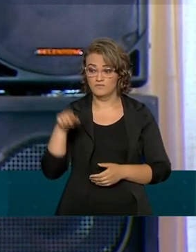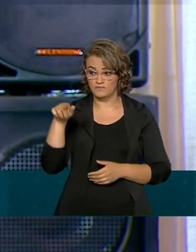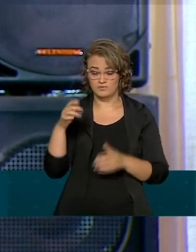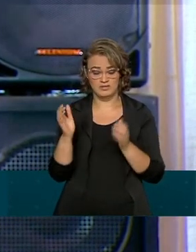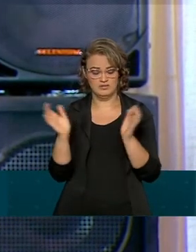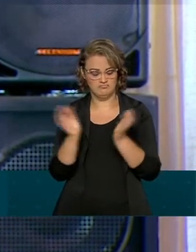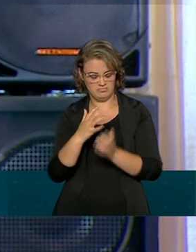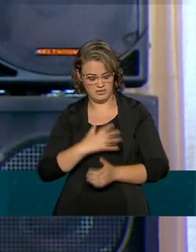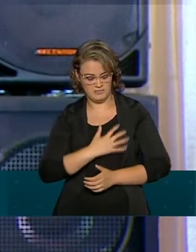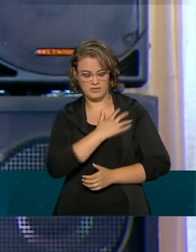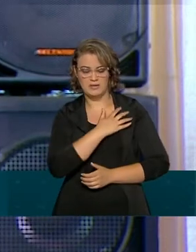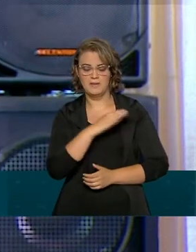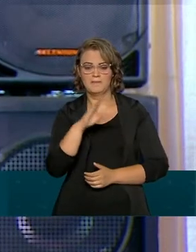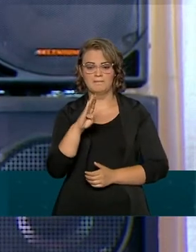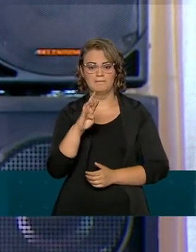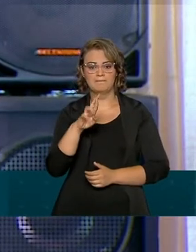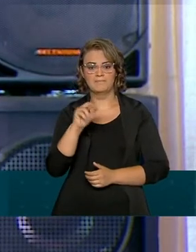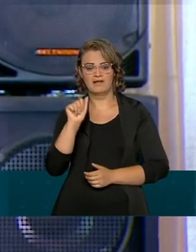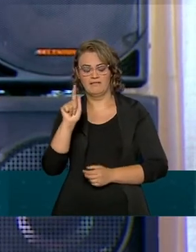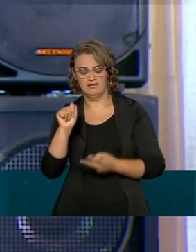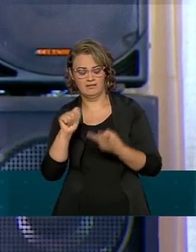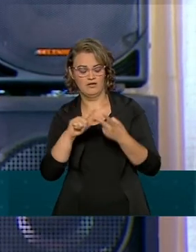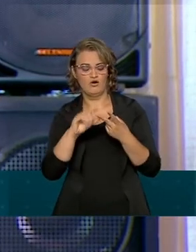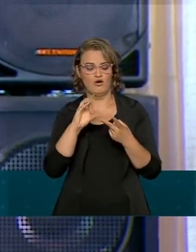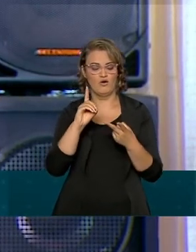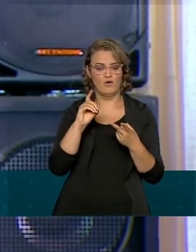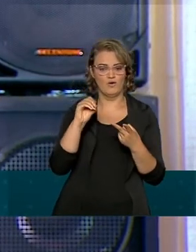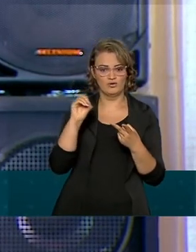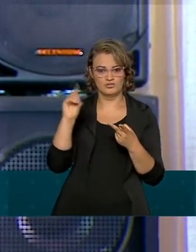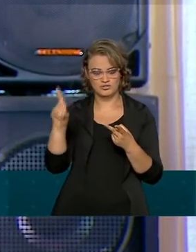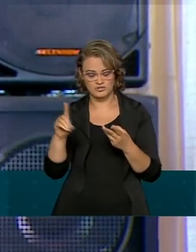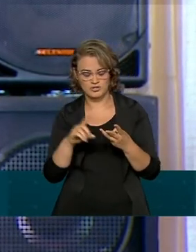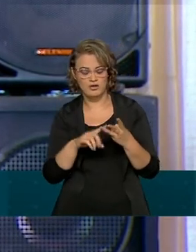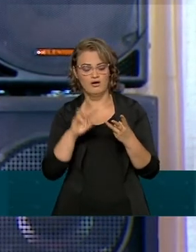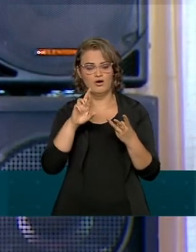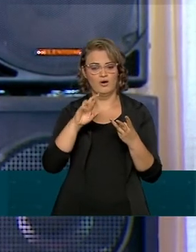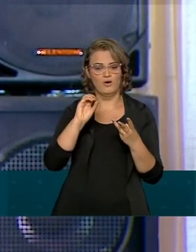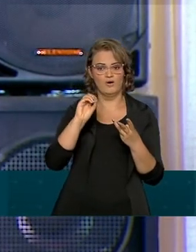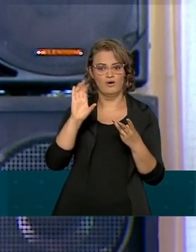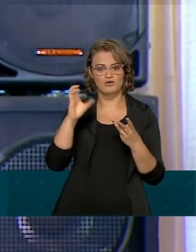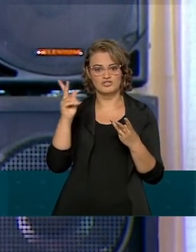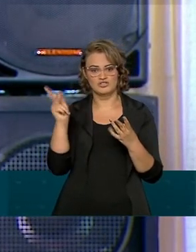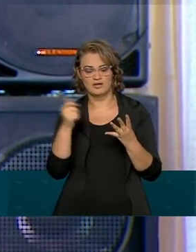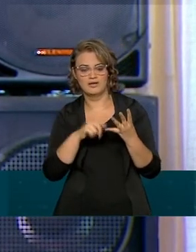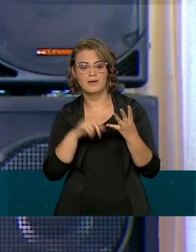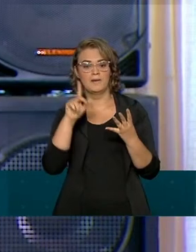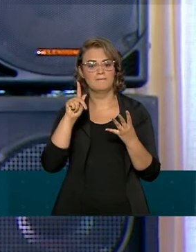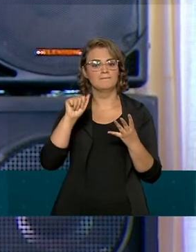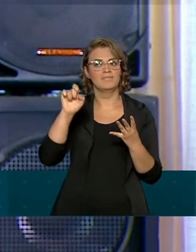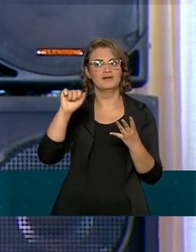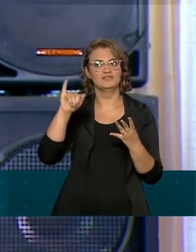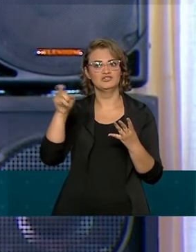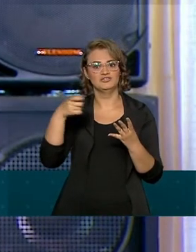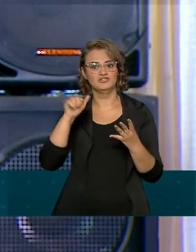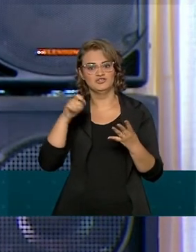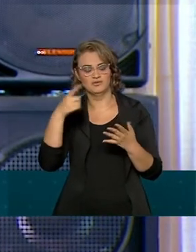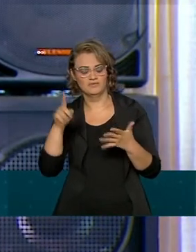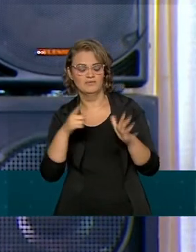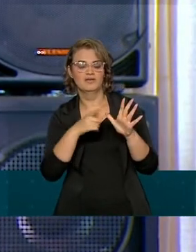generais de brigada Braga onde Almeida Rocha Lima paixão sibinel